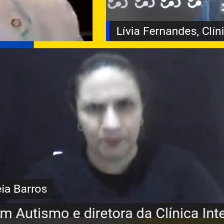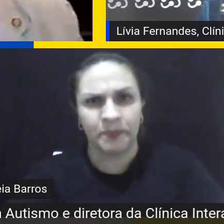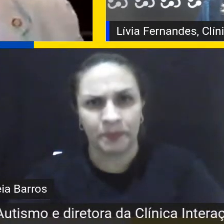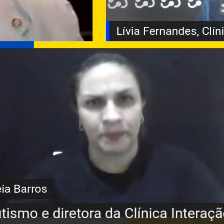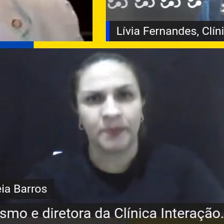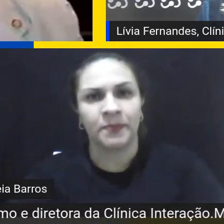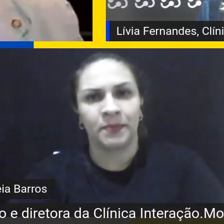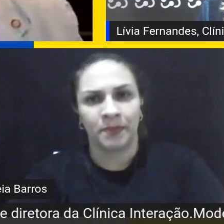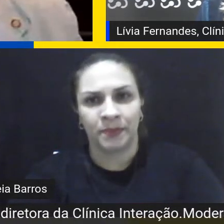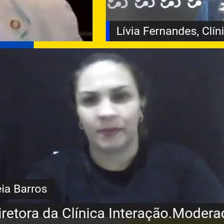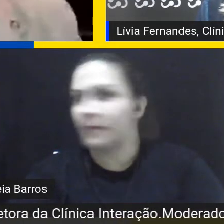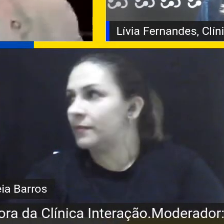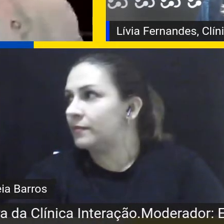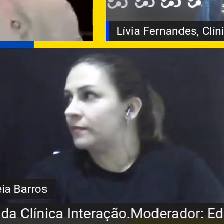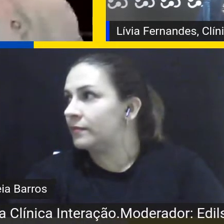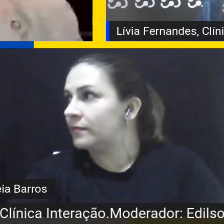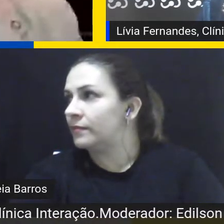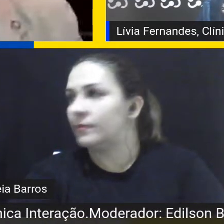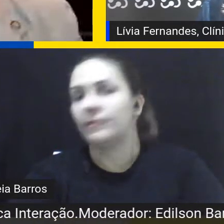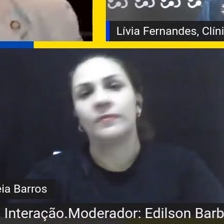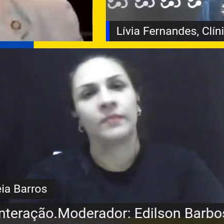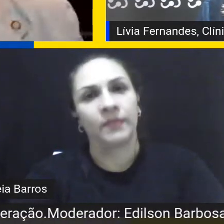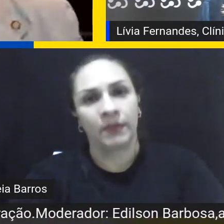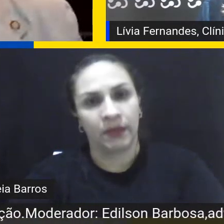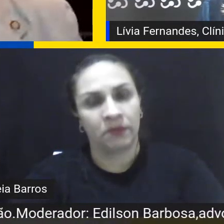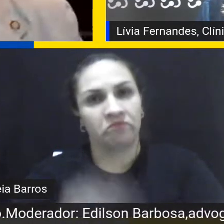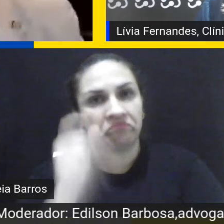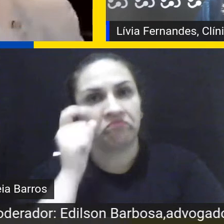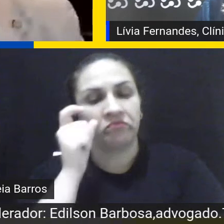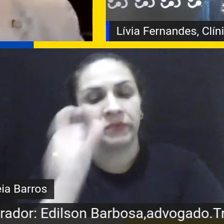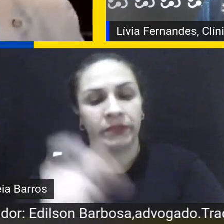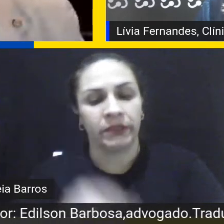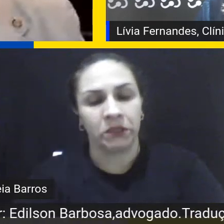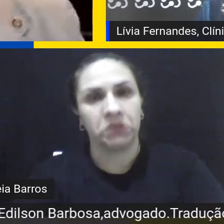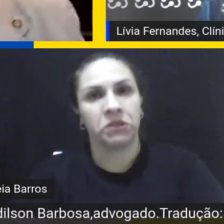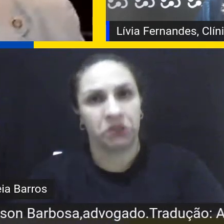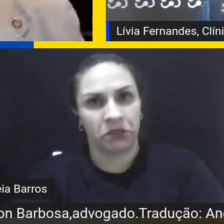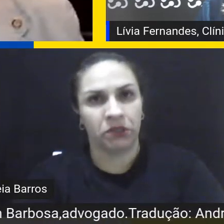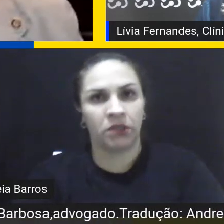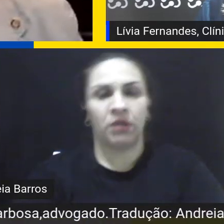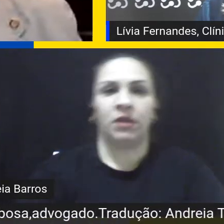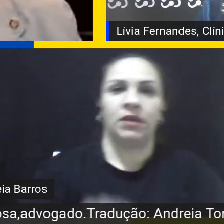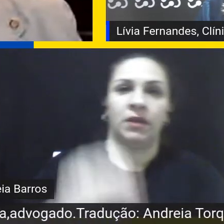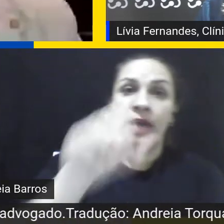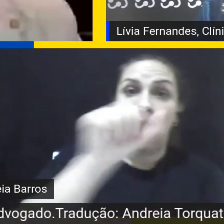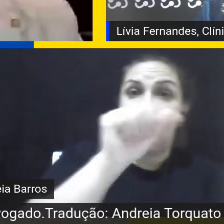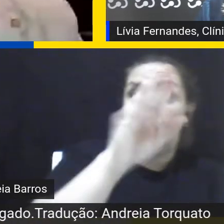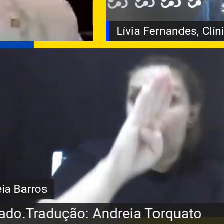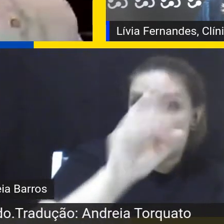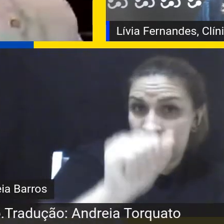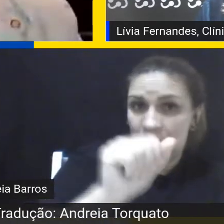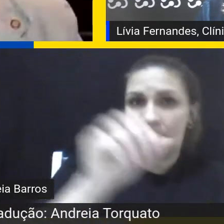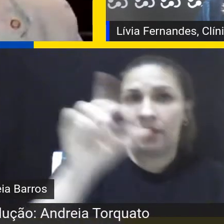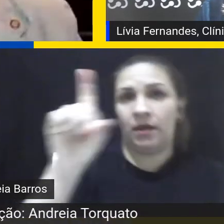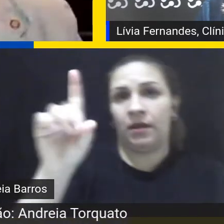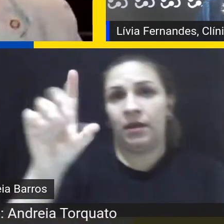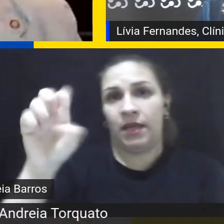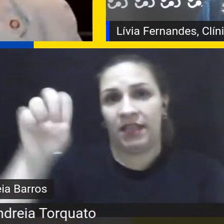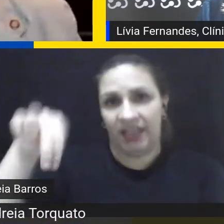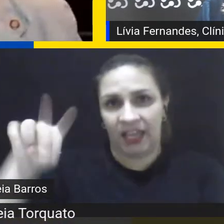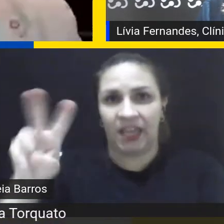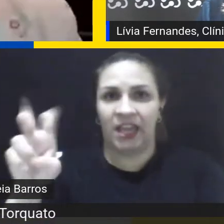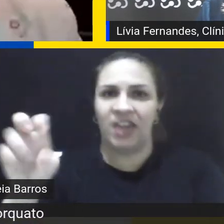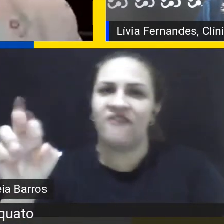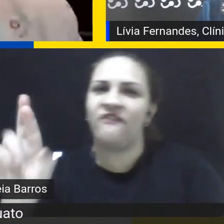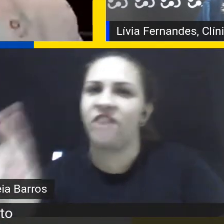bom. Então, interessante essa questão da aba, né, do Denver, e nós temos agora